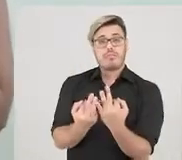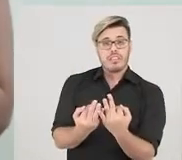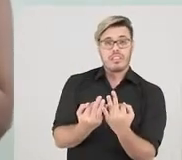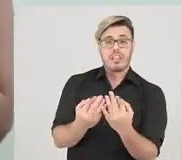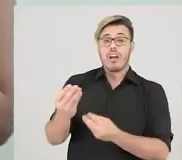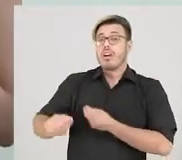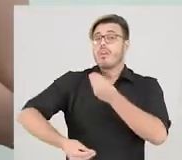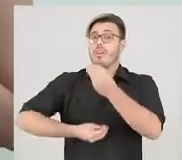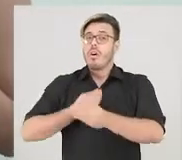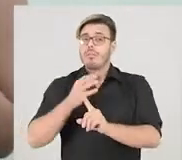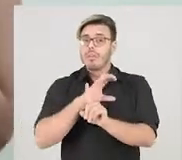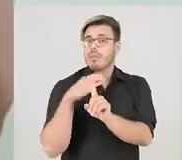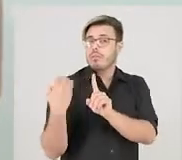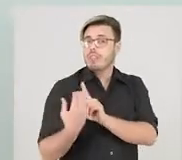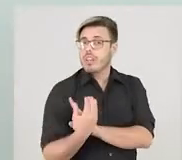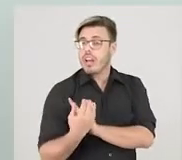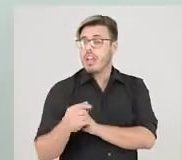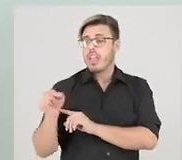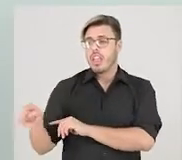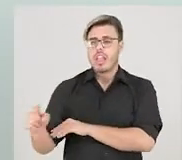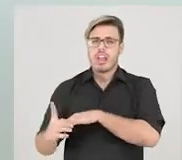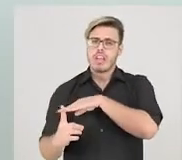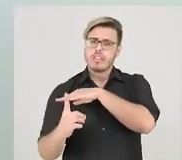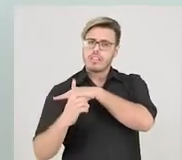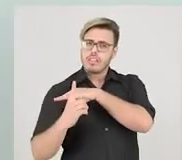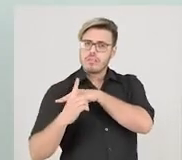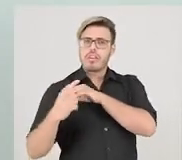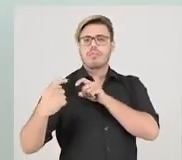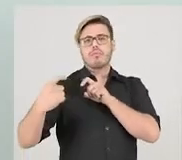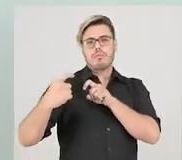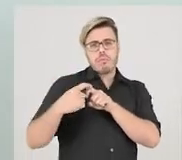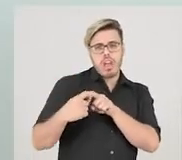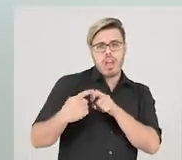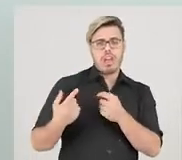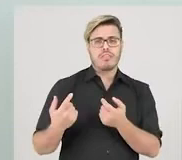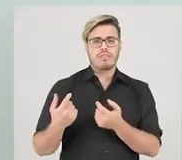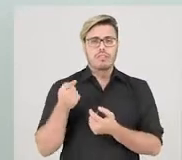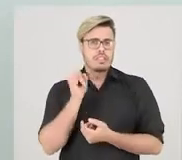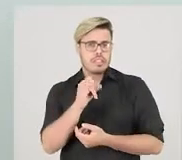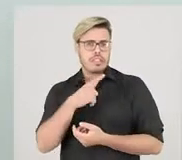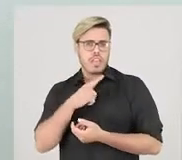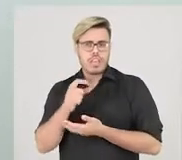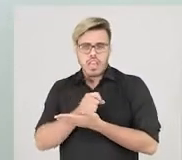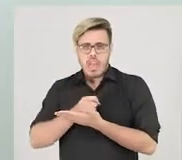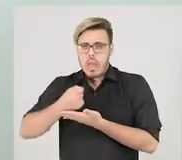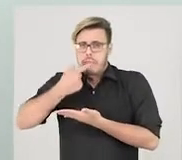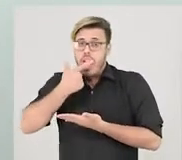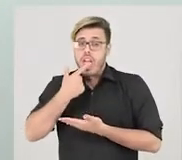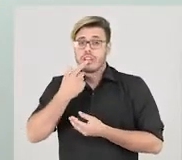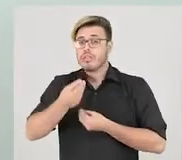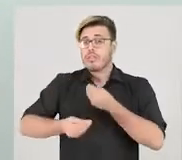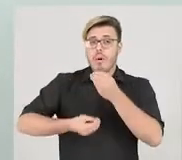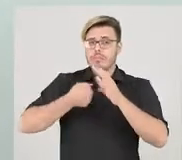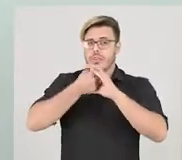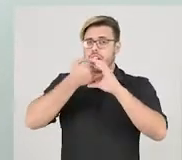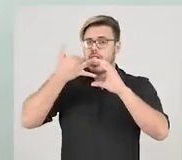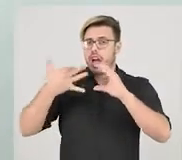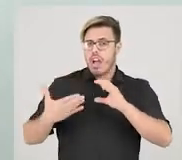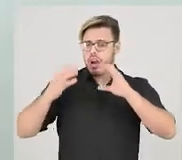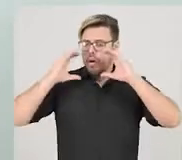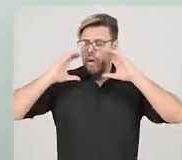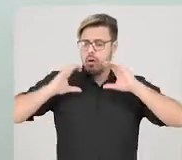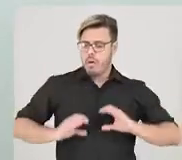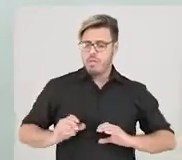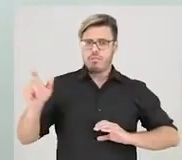toma medicação, quais são as características do seu comportamento. Essa é uma parte do relatório inicial. Mas fica